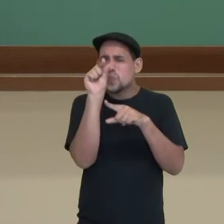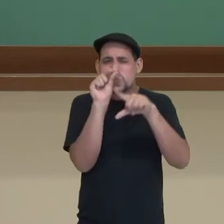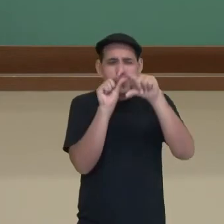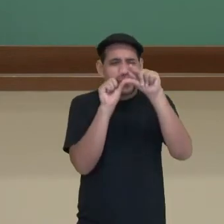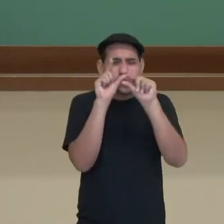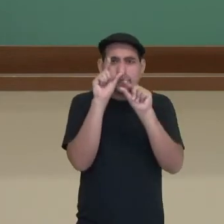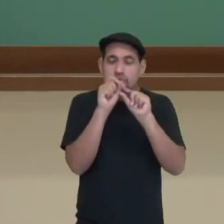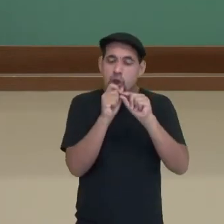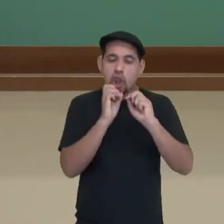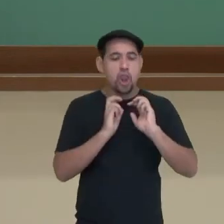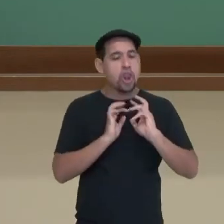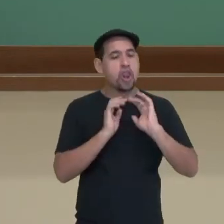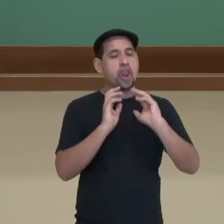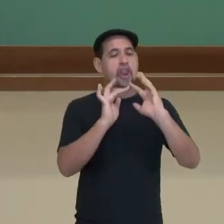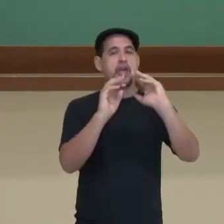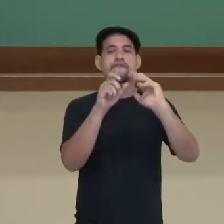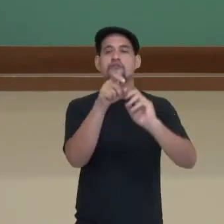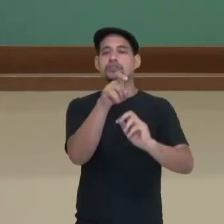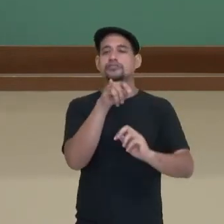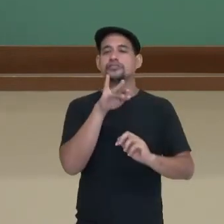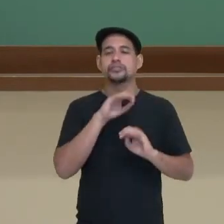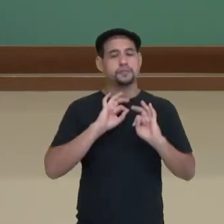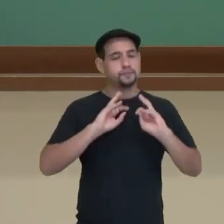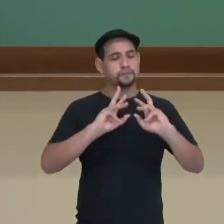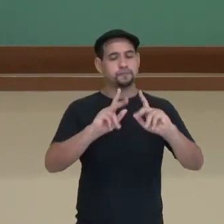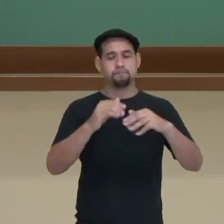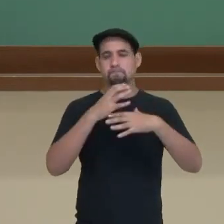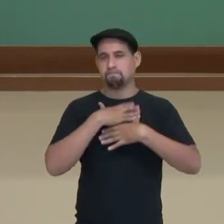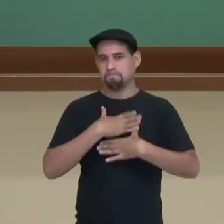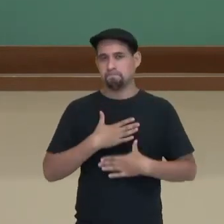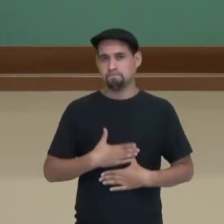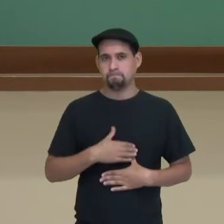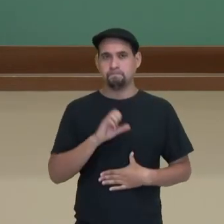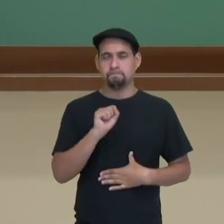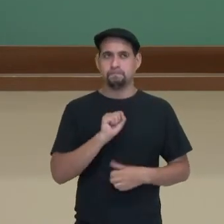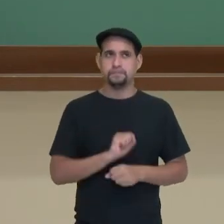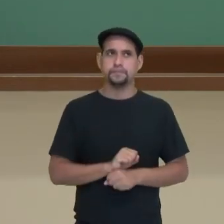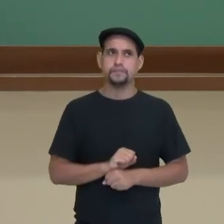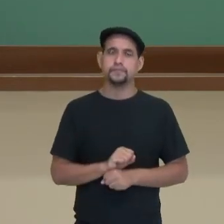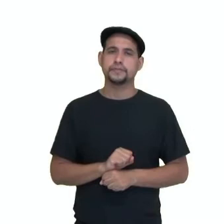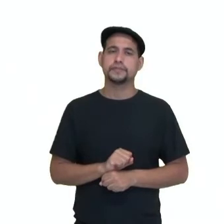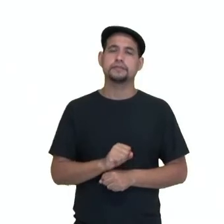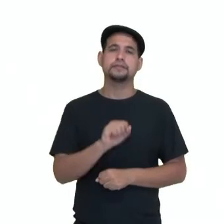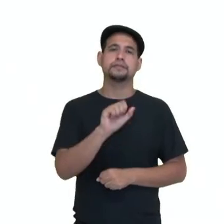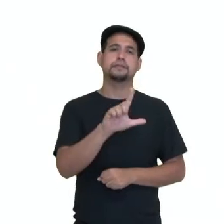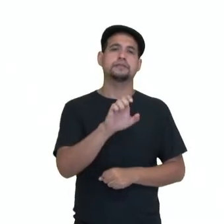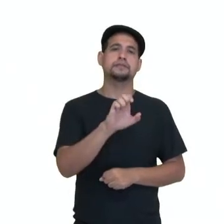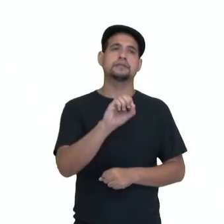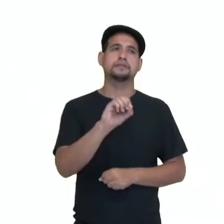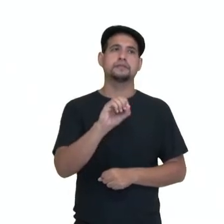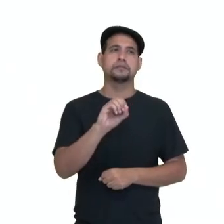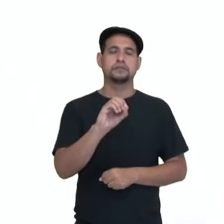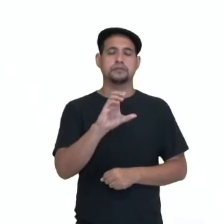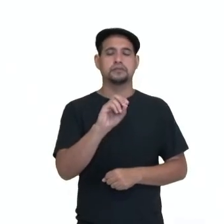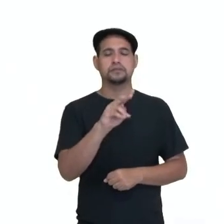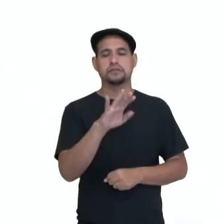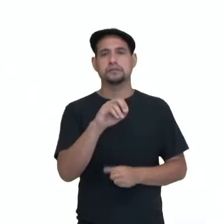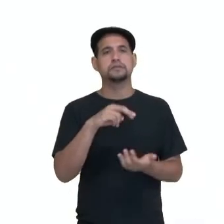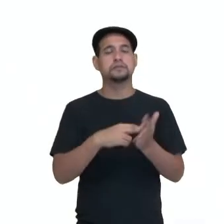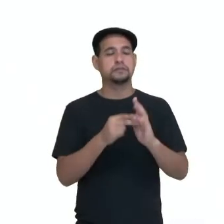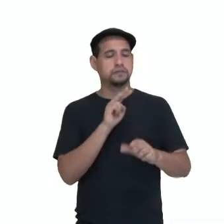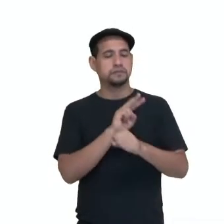vão levar o oxigênio para todas as partes do corpo. Os leucócitos são as células de defesa,